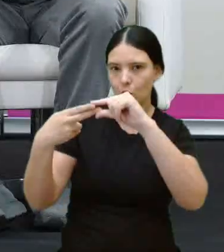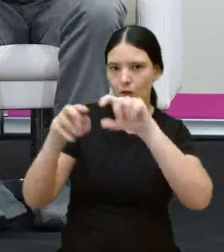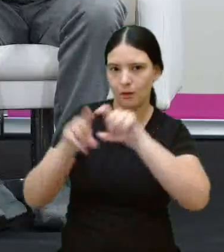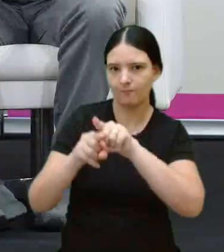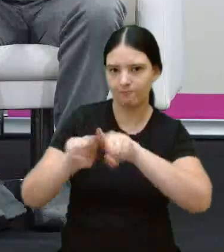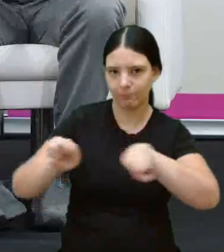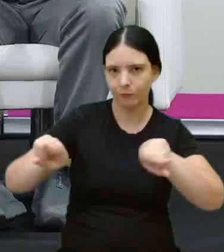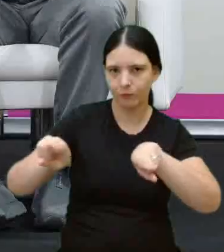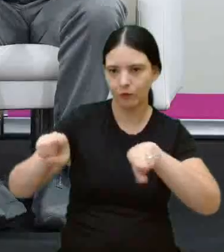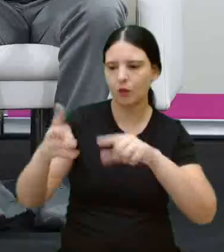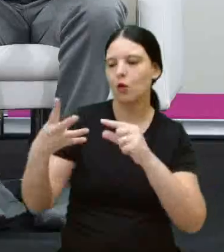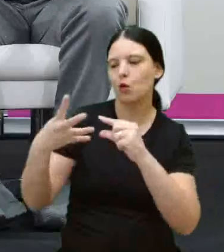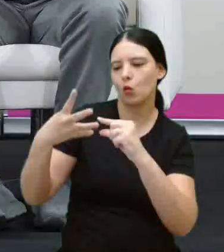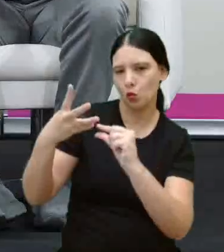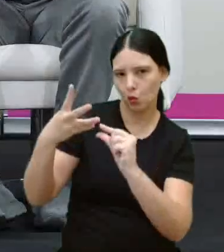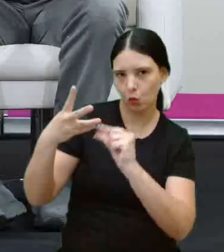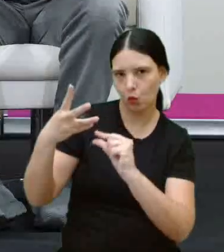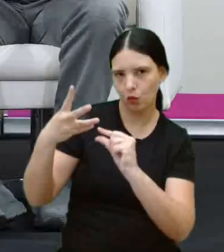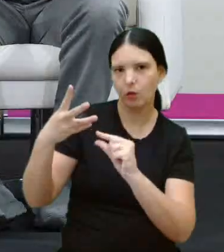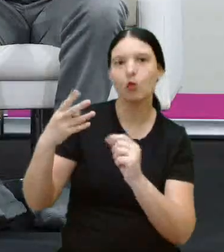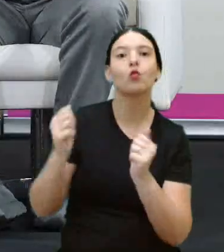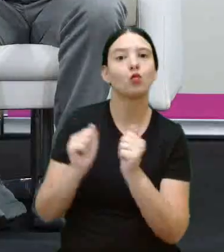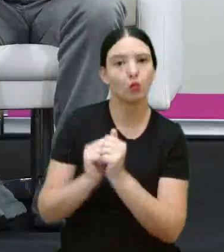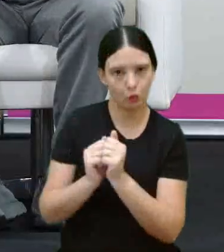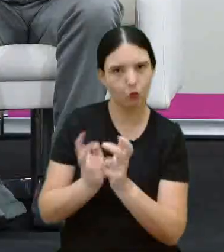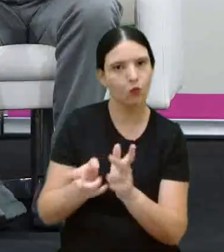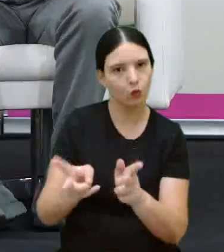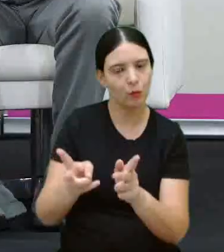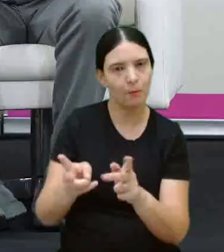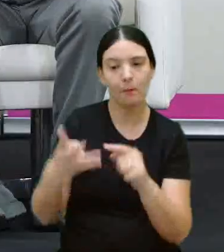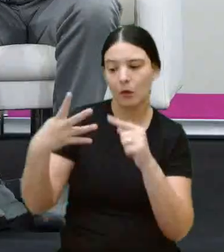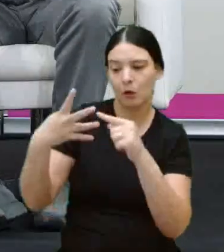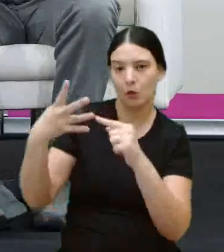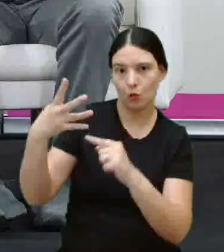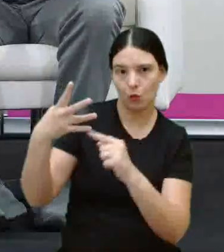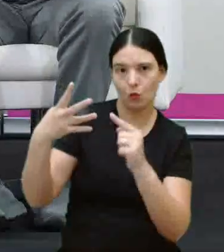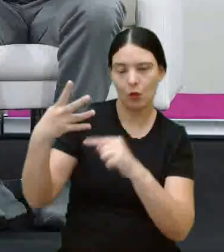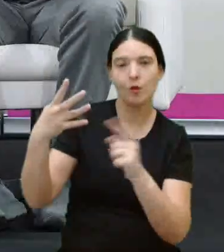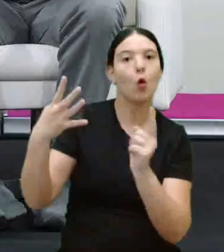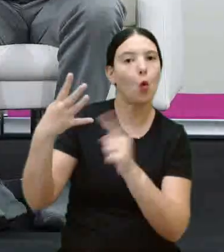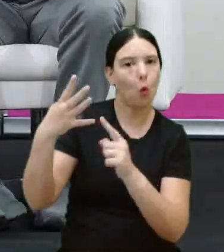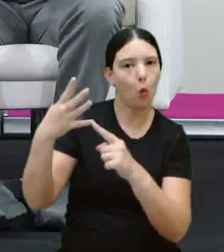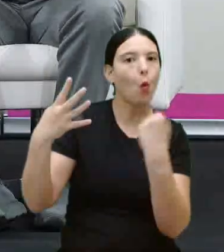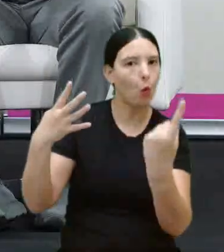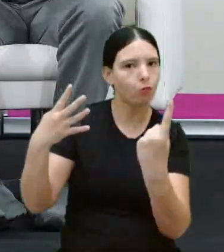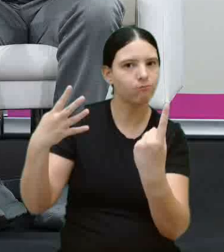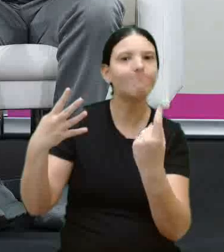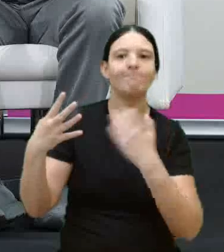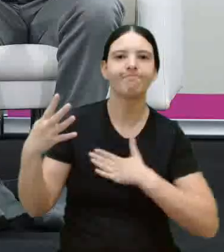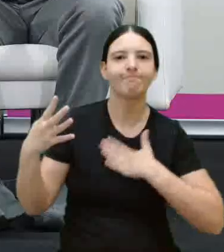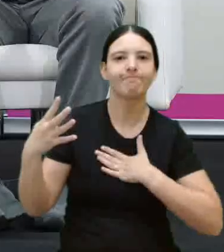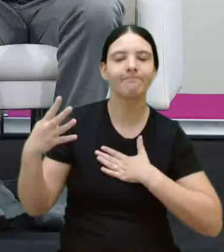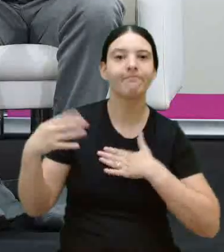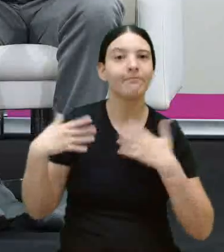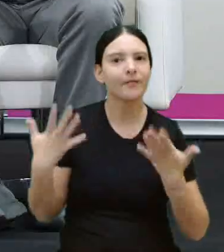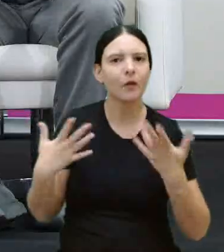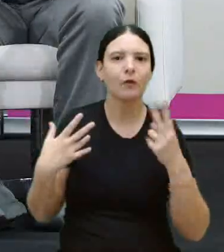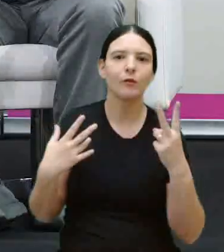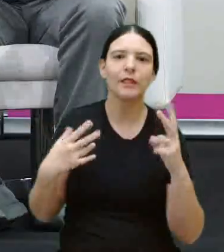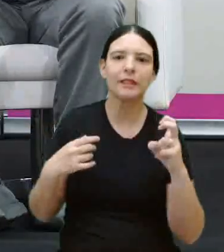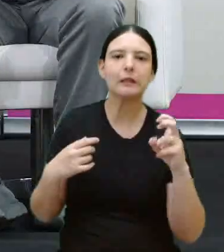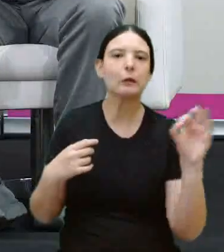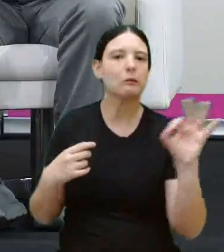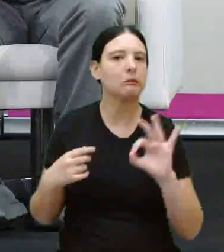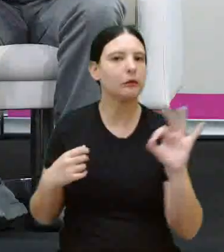continuam juntos. Dos 2 que continuam juntos, apenas 1 está satisfeito. Ou seja, 25% dos remanescentes